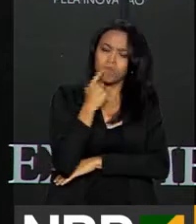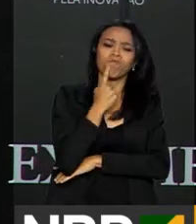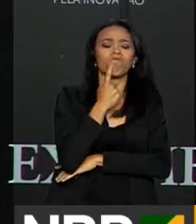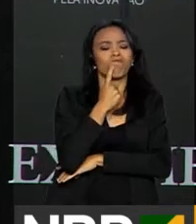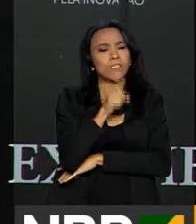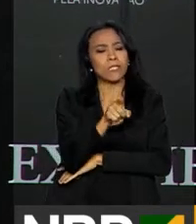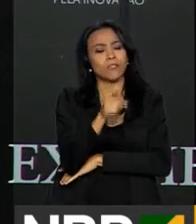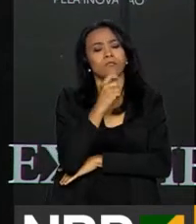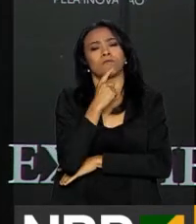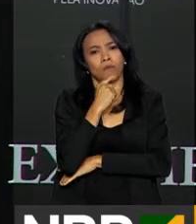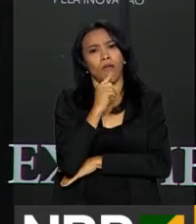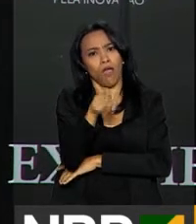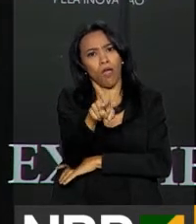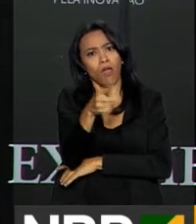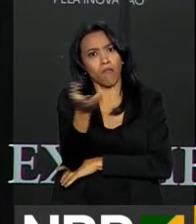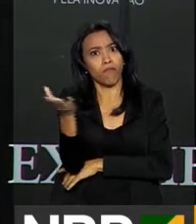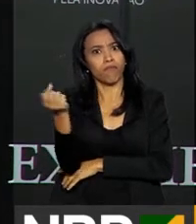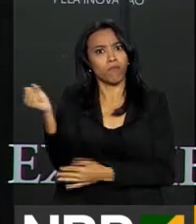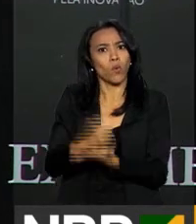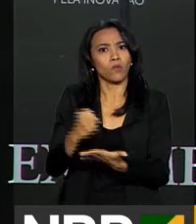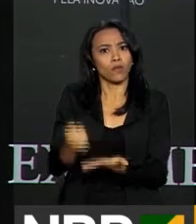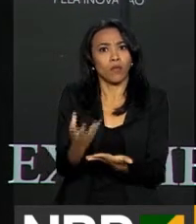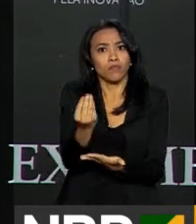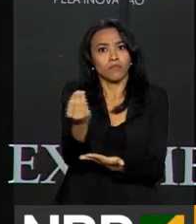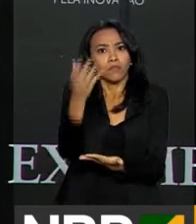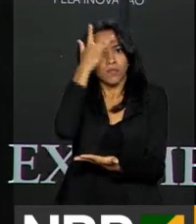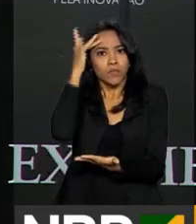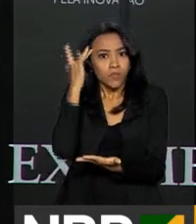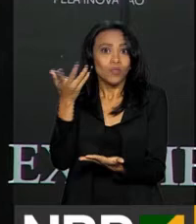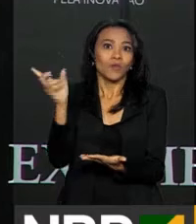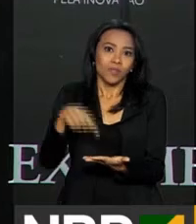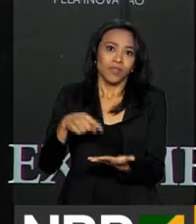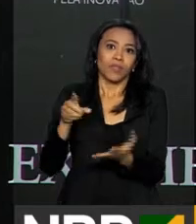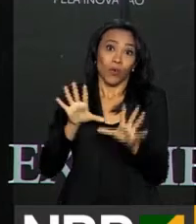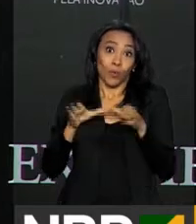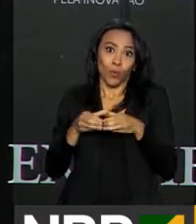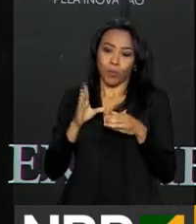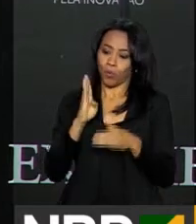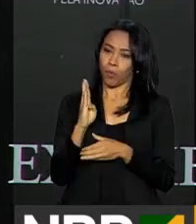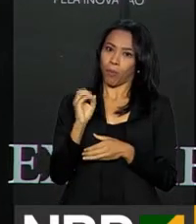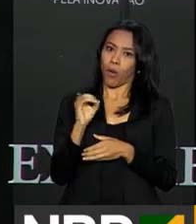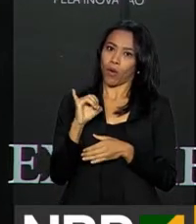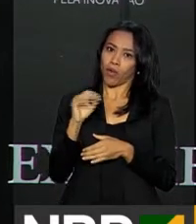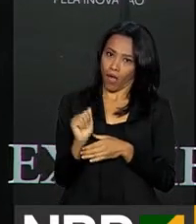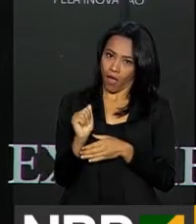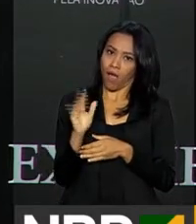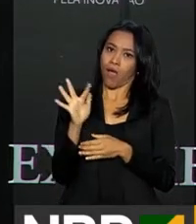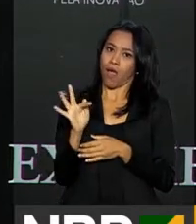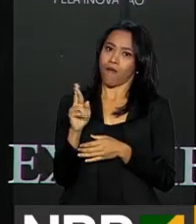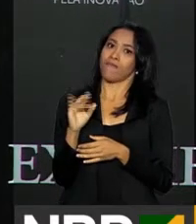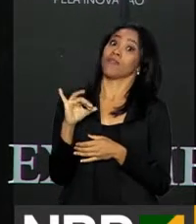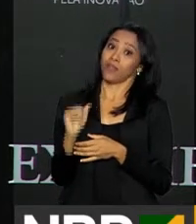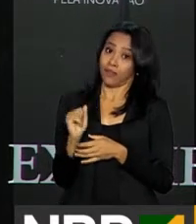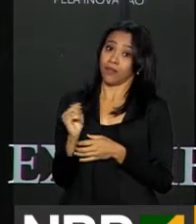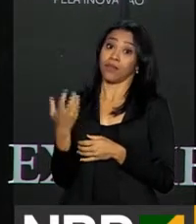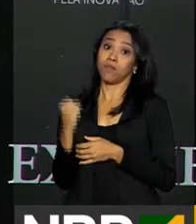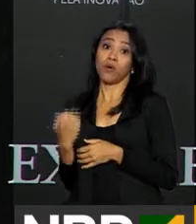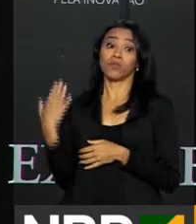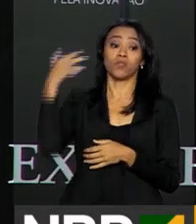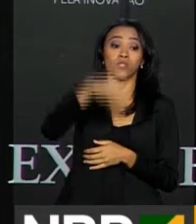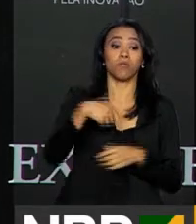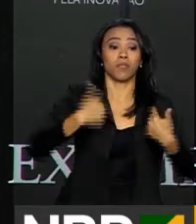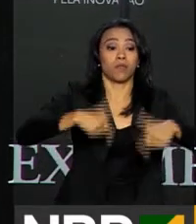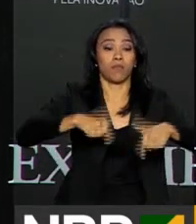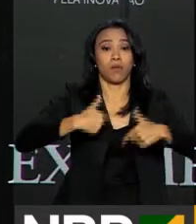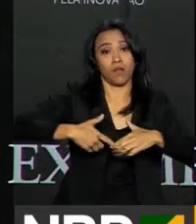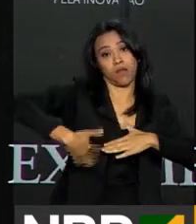vai trazer muitos empregados, muito chamados boias frias, né, que poderão trabalhar nessa atividade. E o prefeito